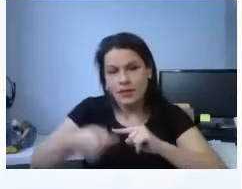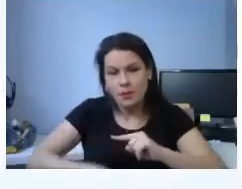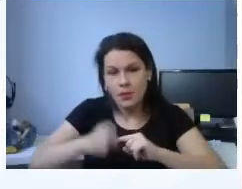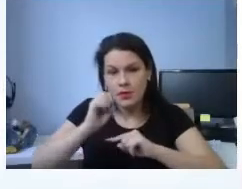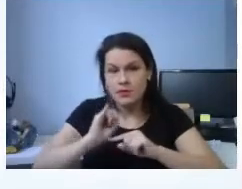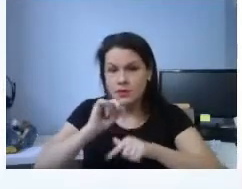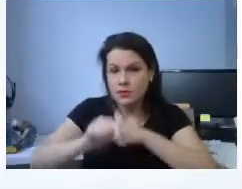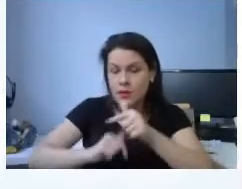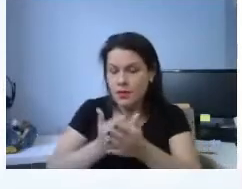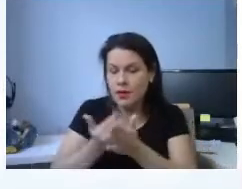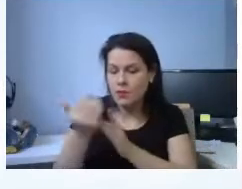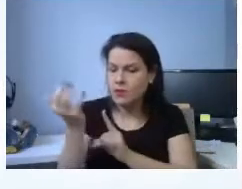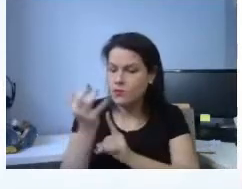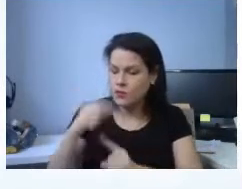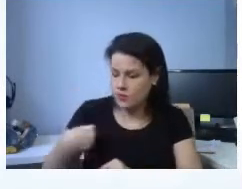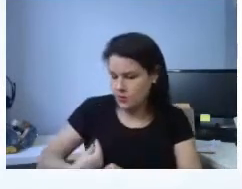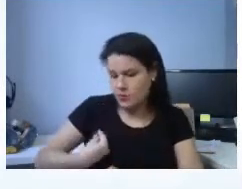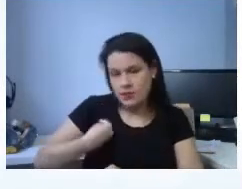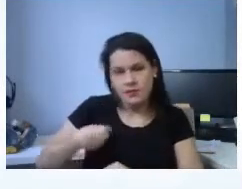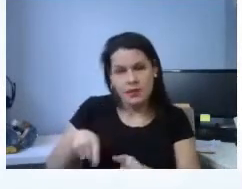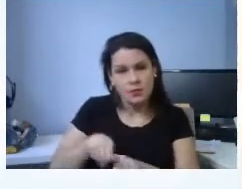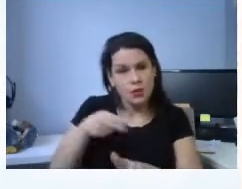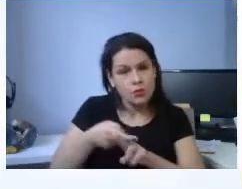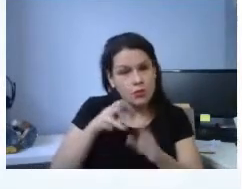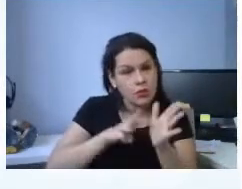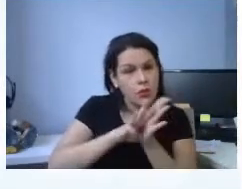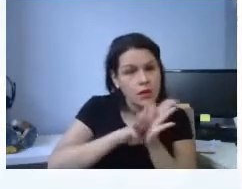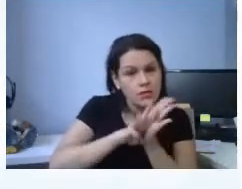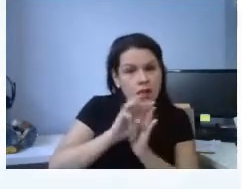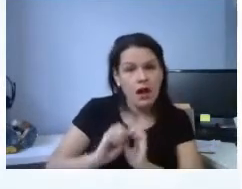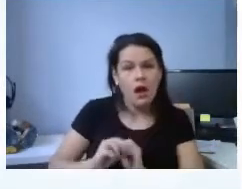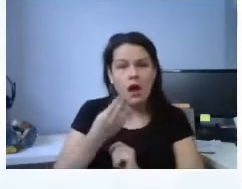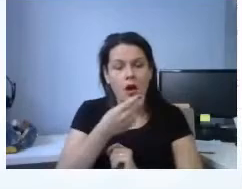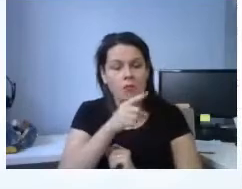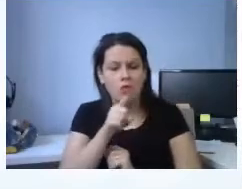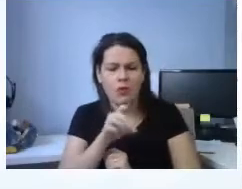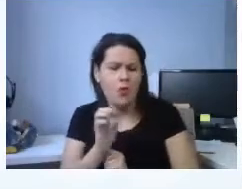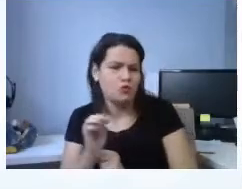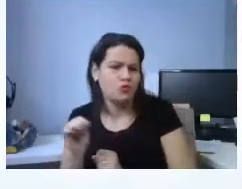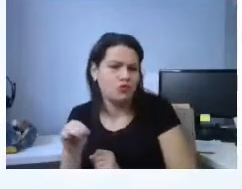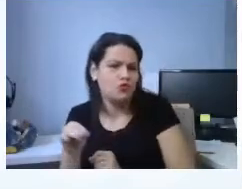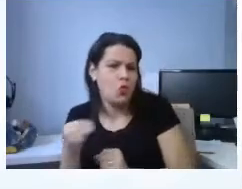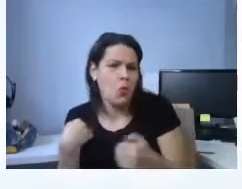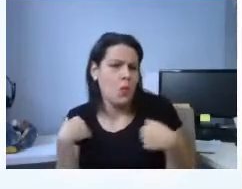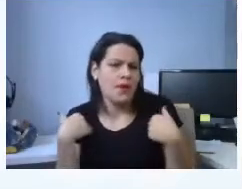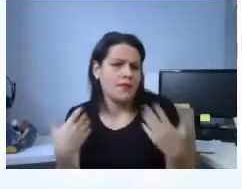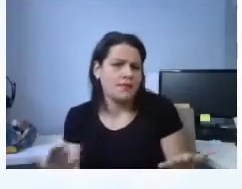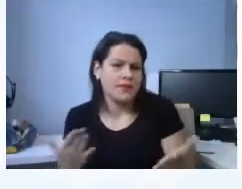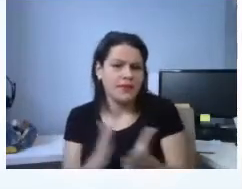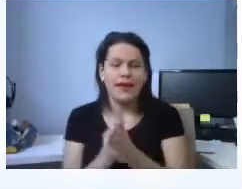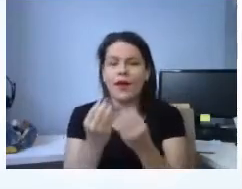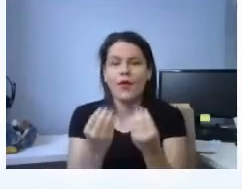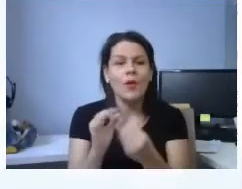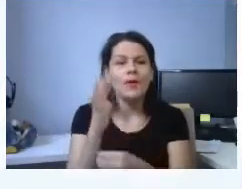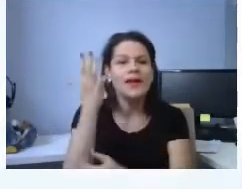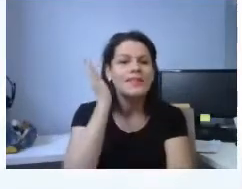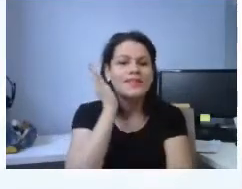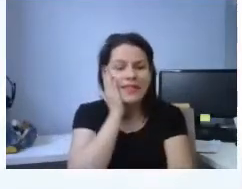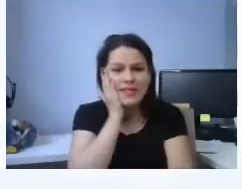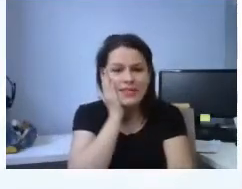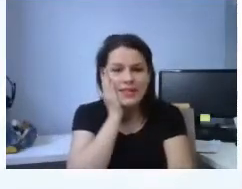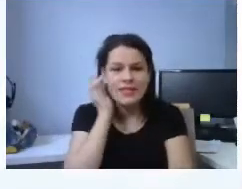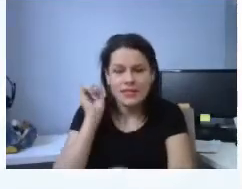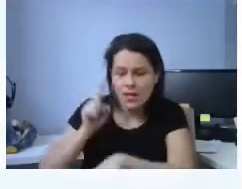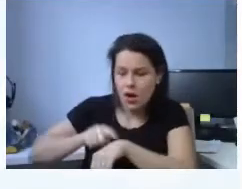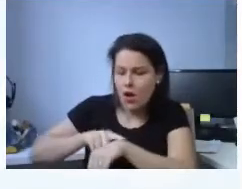trabalho pode invadir nossas vidas pelo WhatsApp, pelo Zoom, enfim, como é que fica, né? Você vai estar lá 11